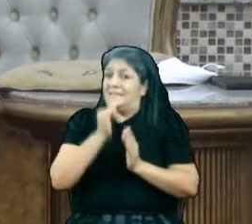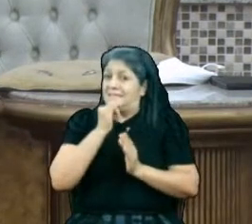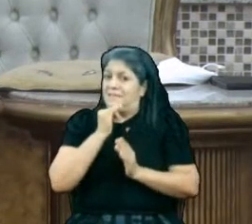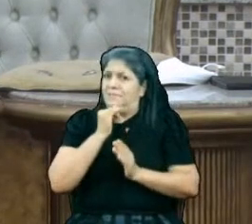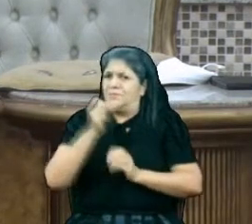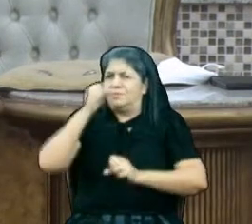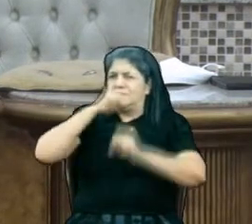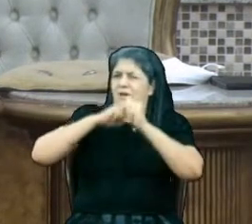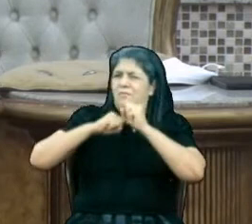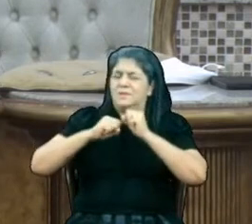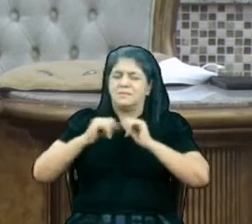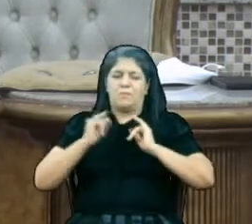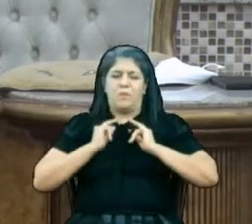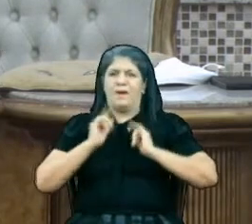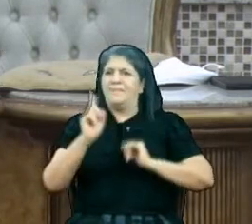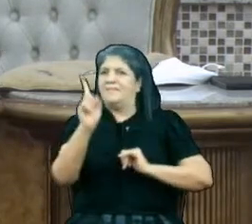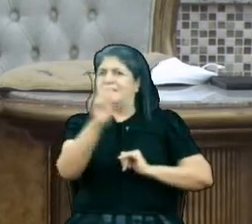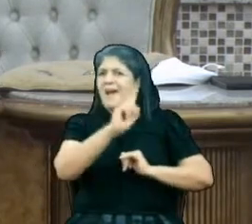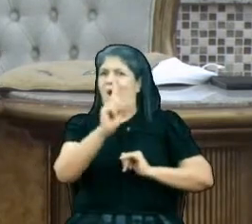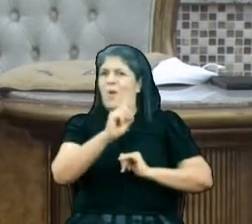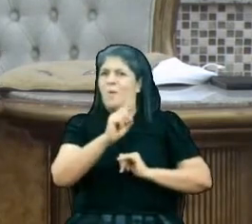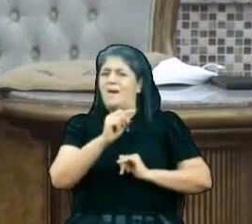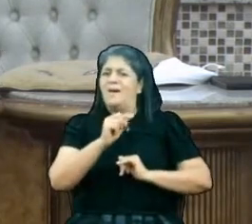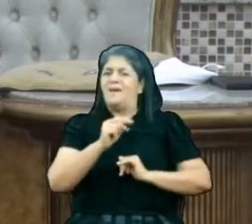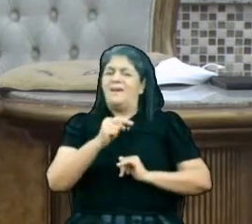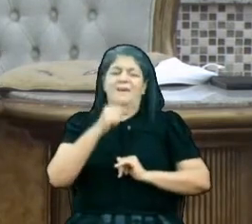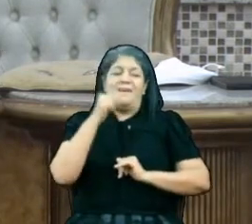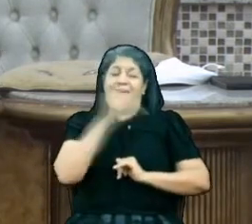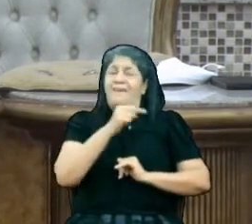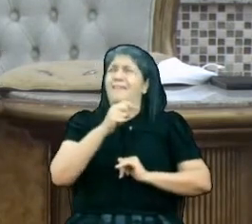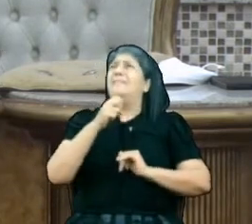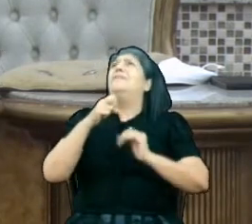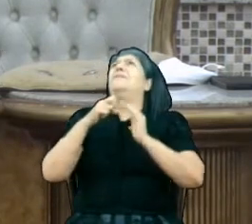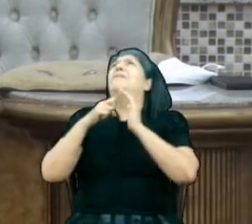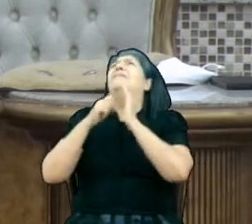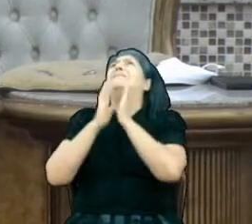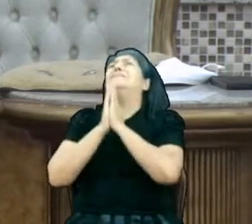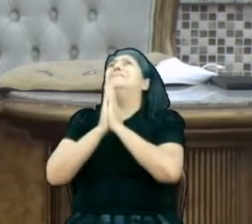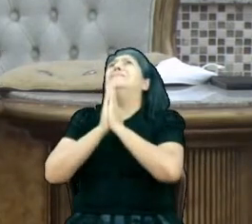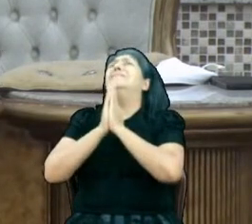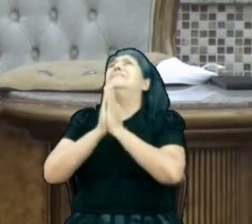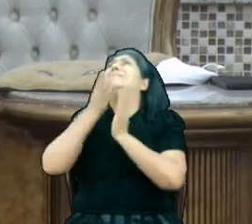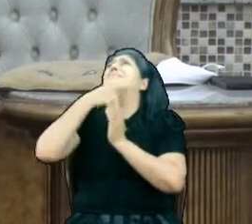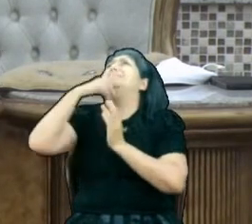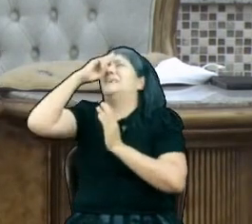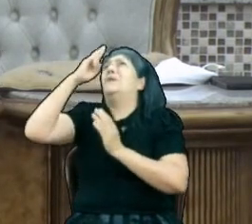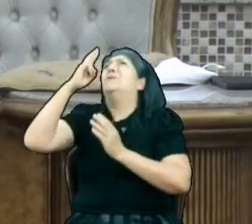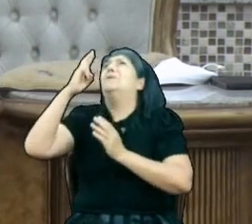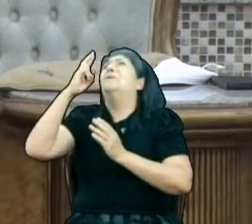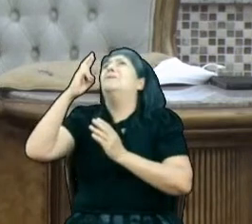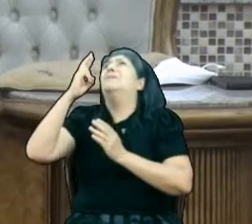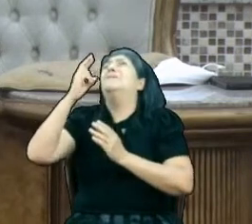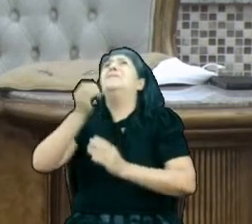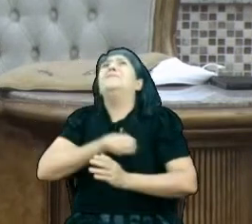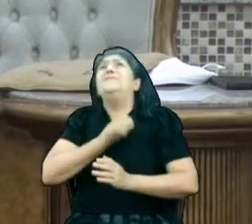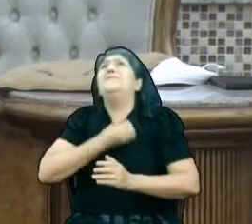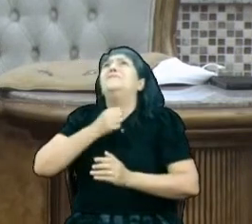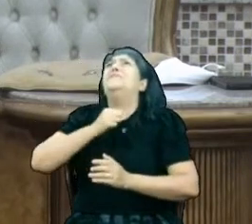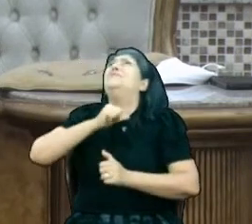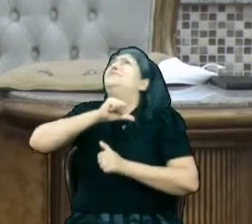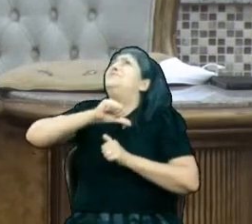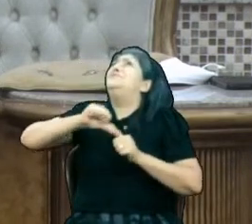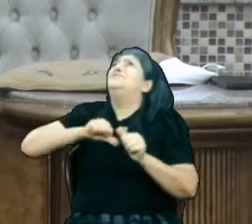Mas é uma tristeza que está invadido a sua alma uma tristeza sem causa Sem Explicação